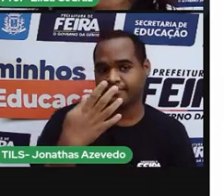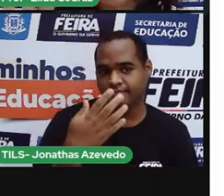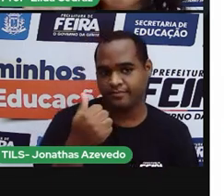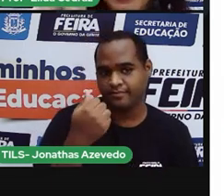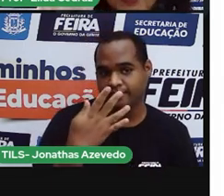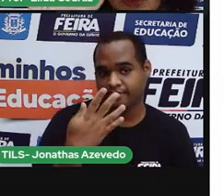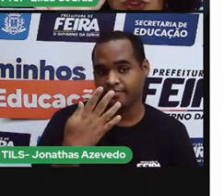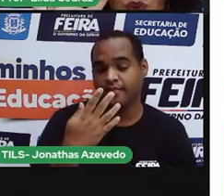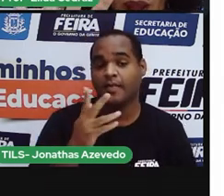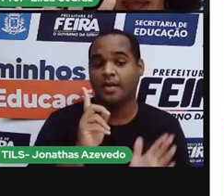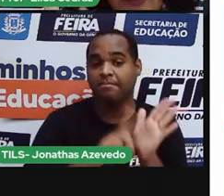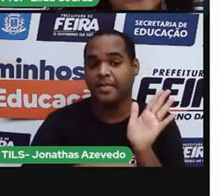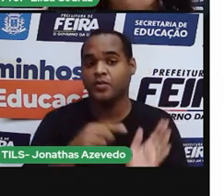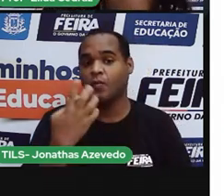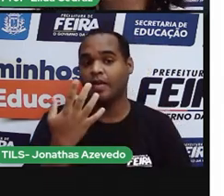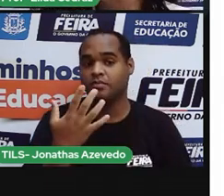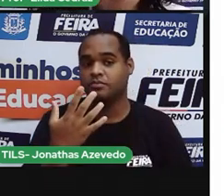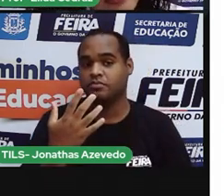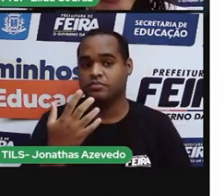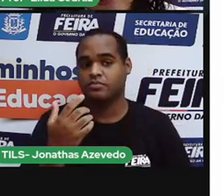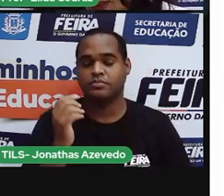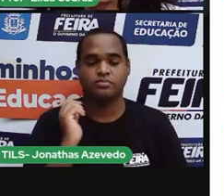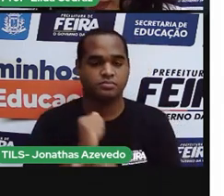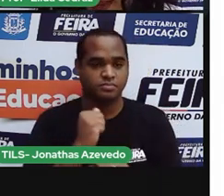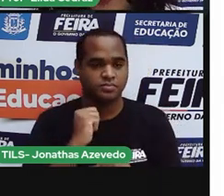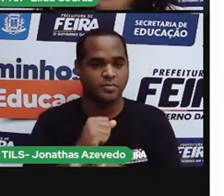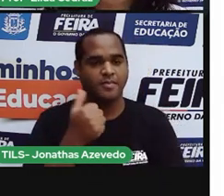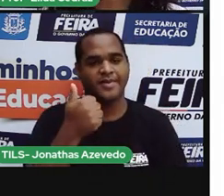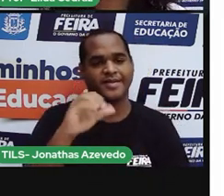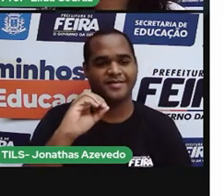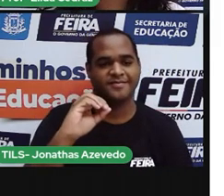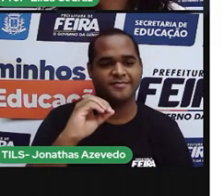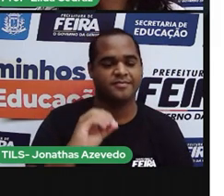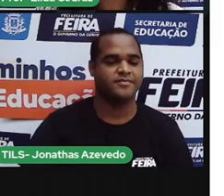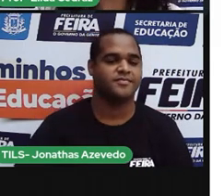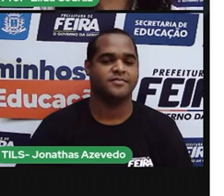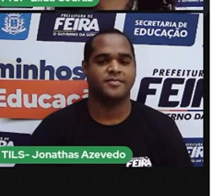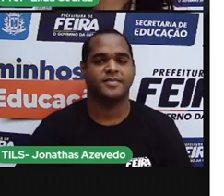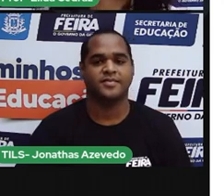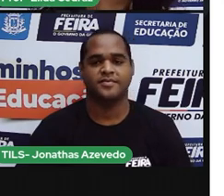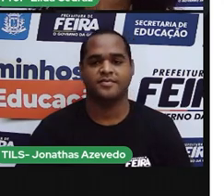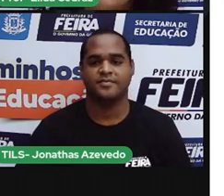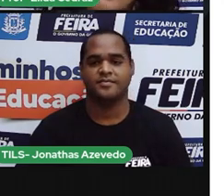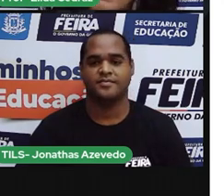14 menos 4 igual a 10.